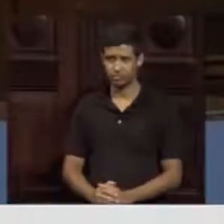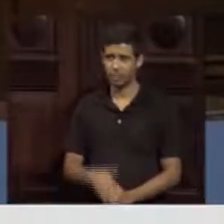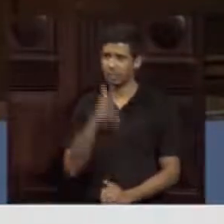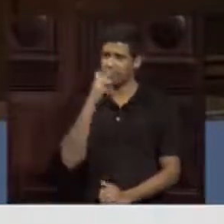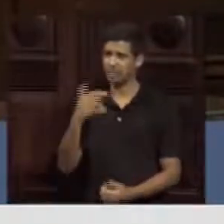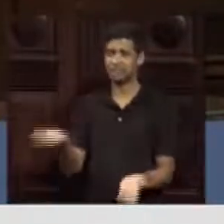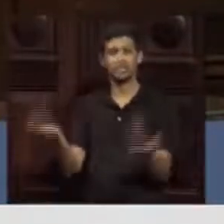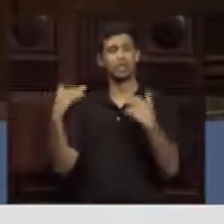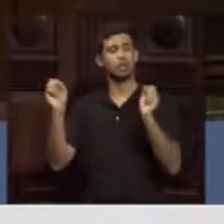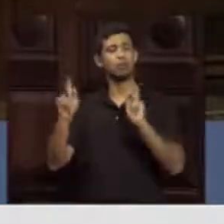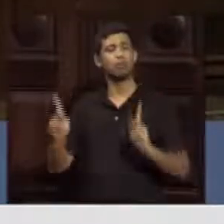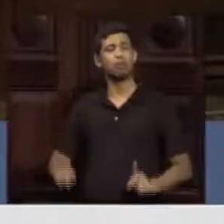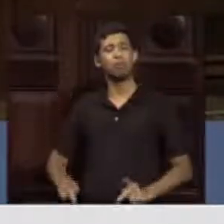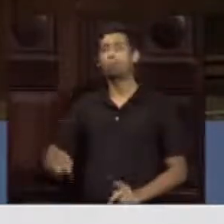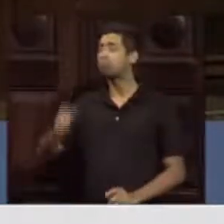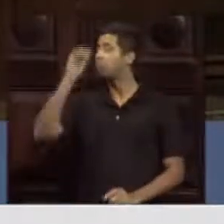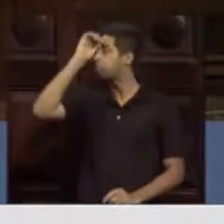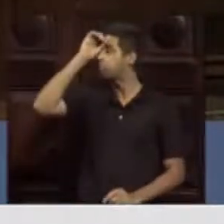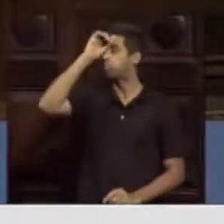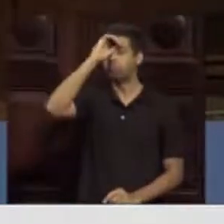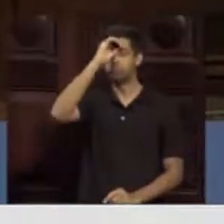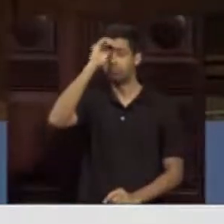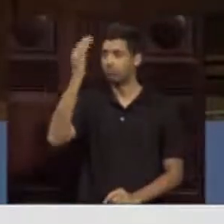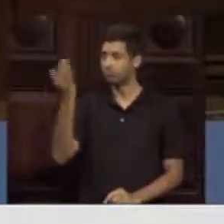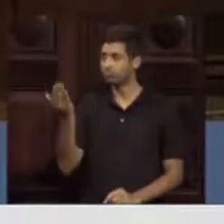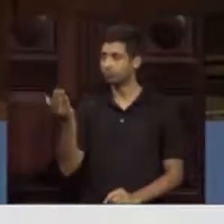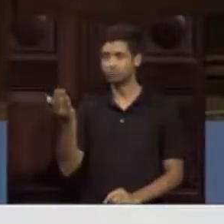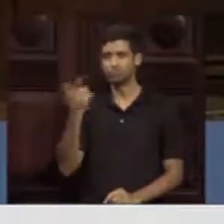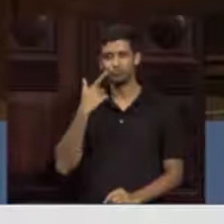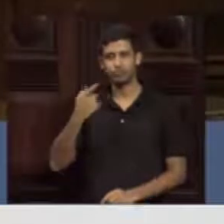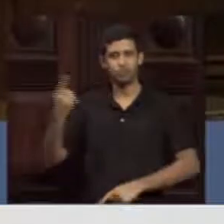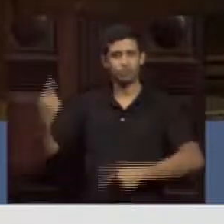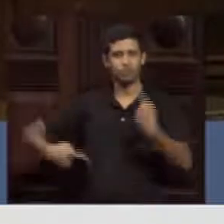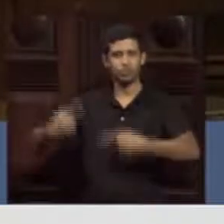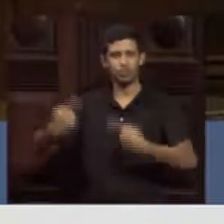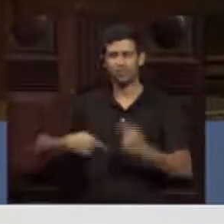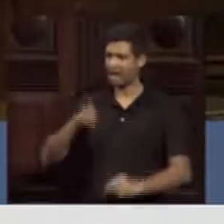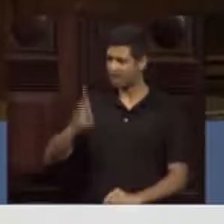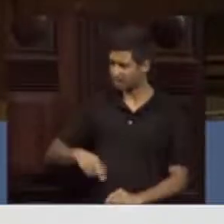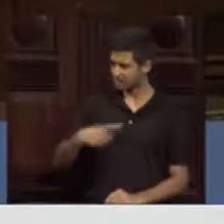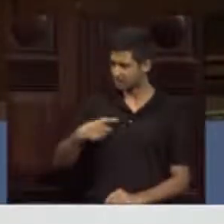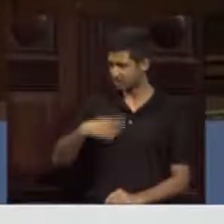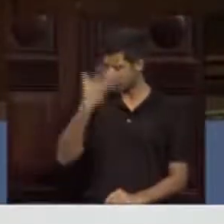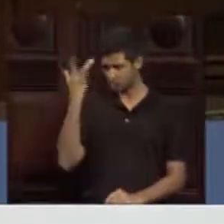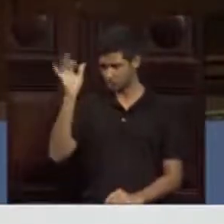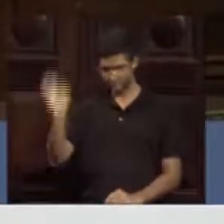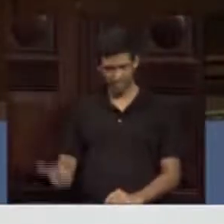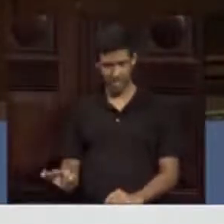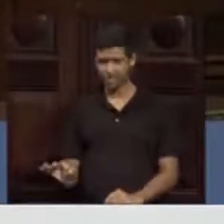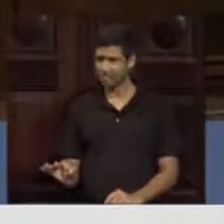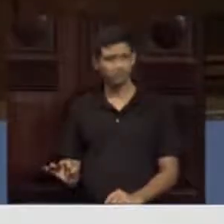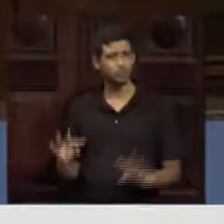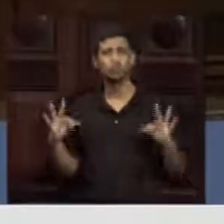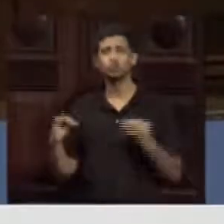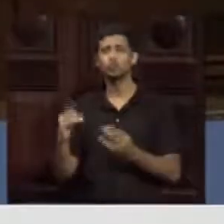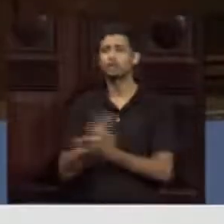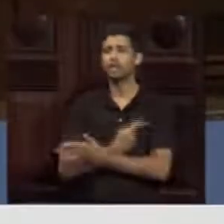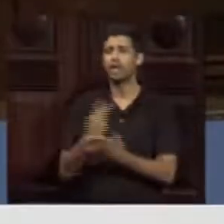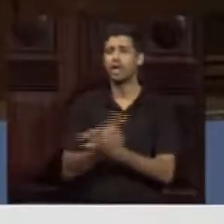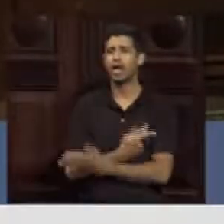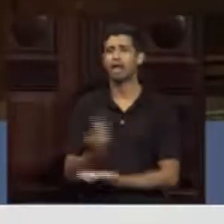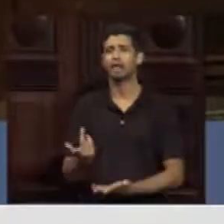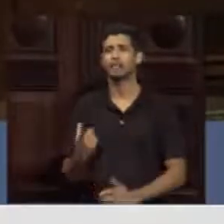passiva e inerte? Nesse episódio, ninguém tem razão. Estão todos errados. Está errado